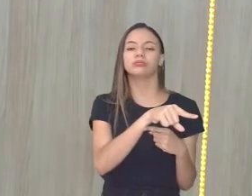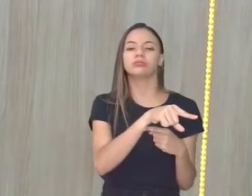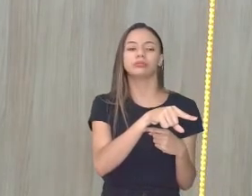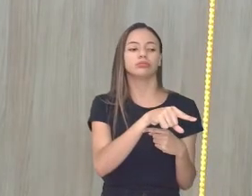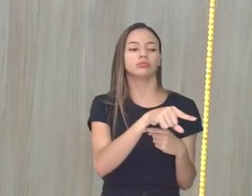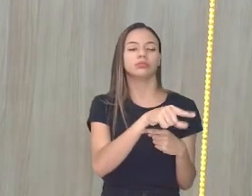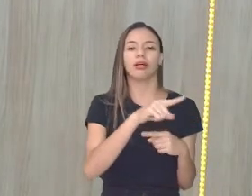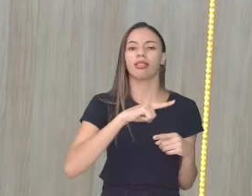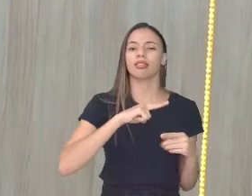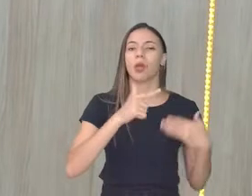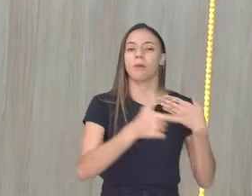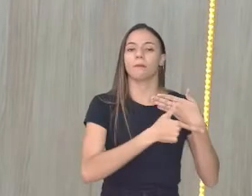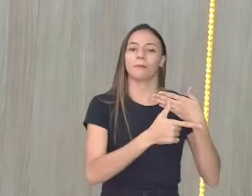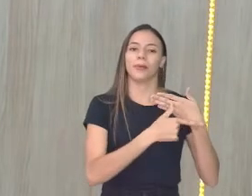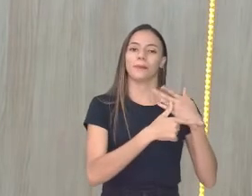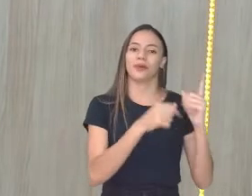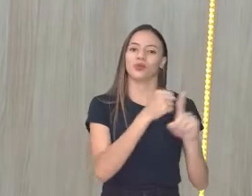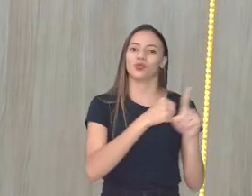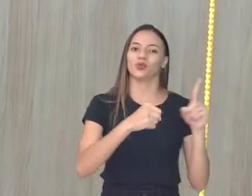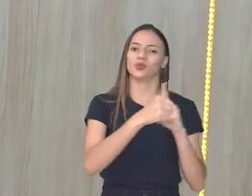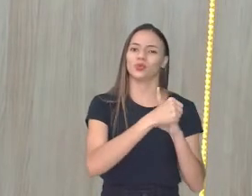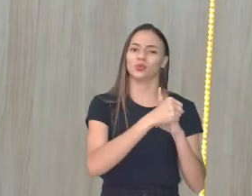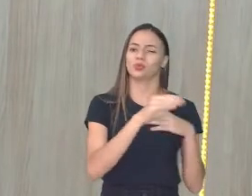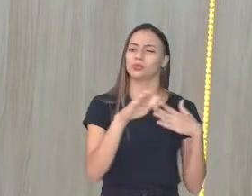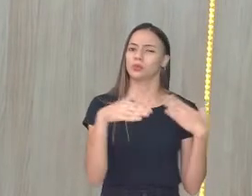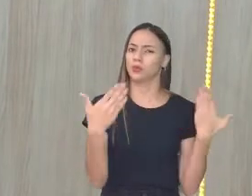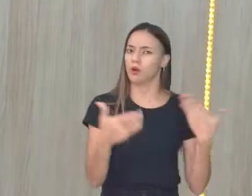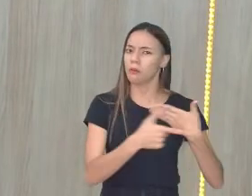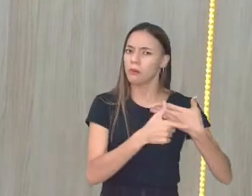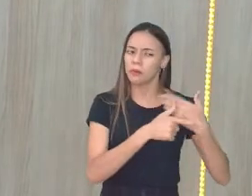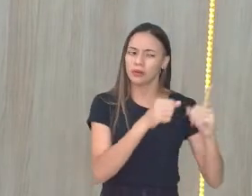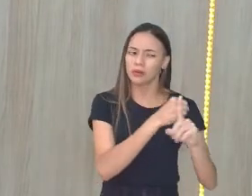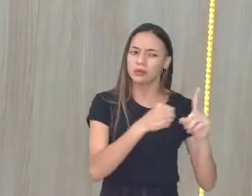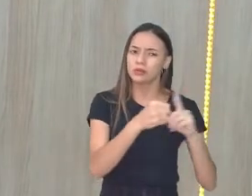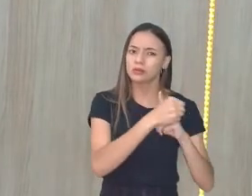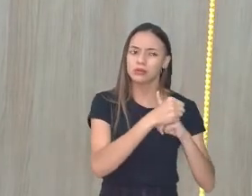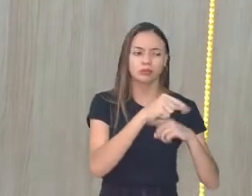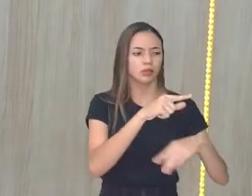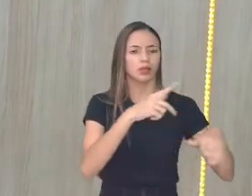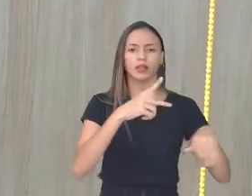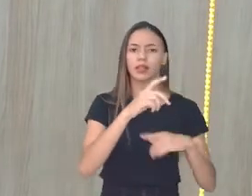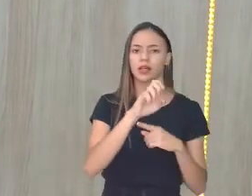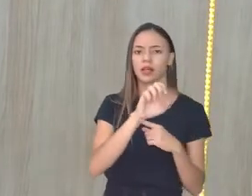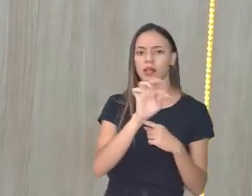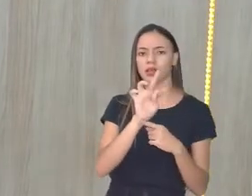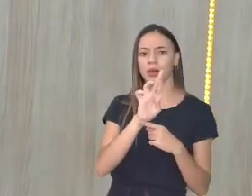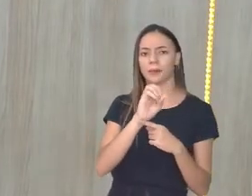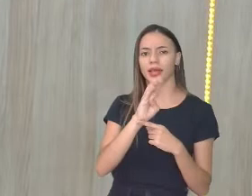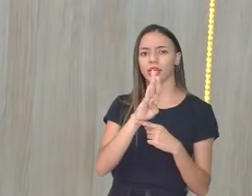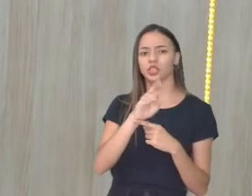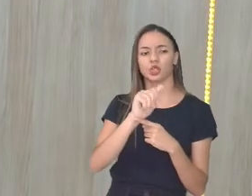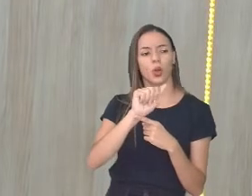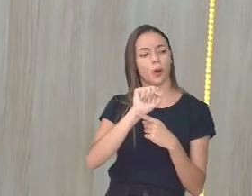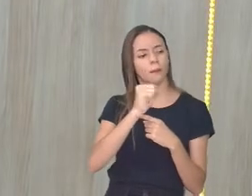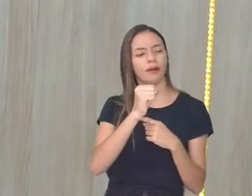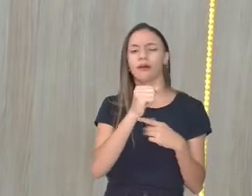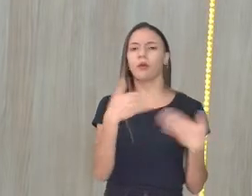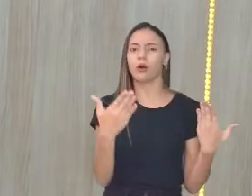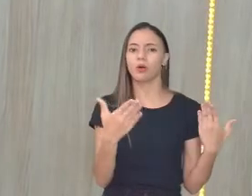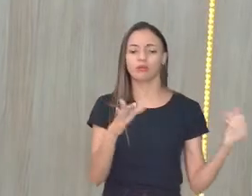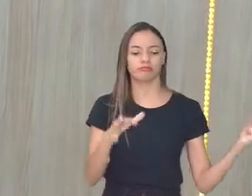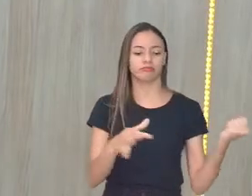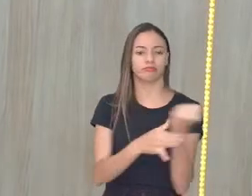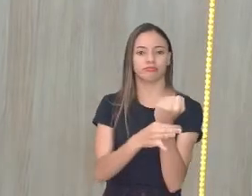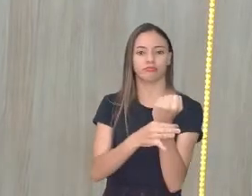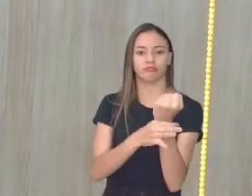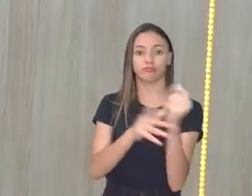elas cumprem um papel social. Qual seria o papel social da Petrobras? Seria garantir